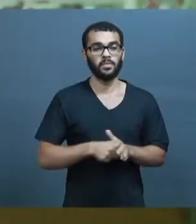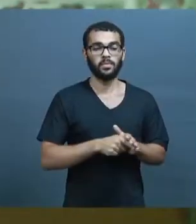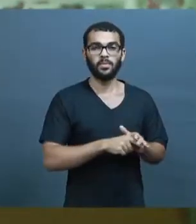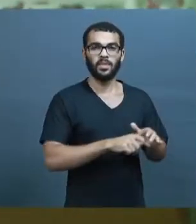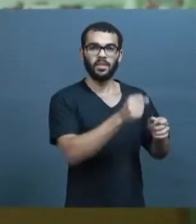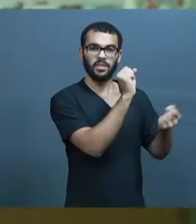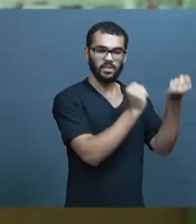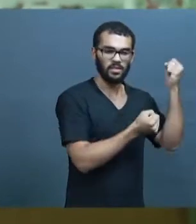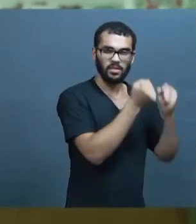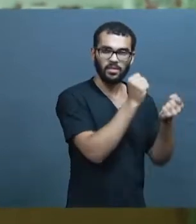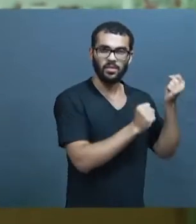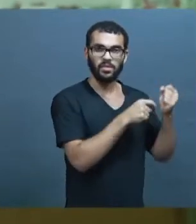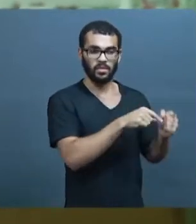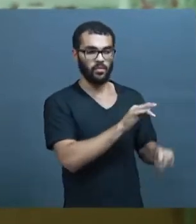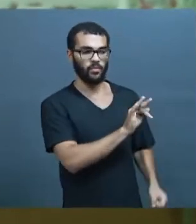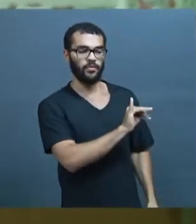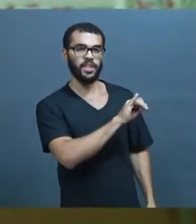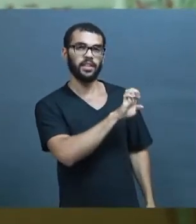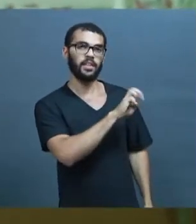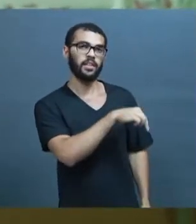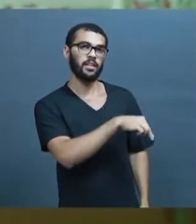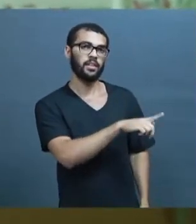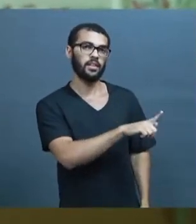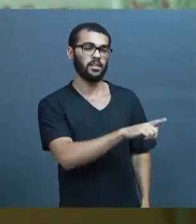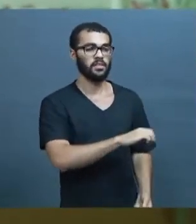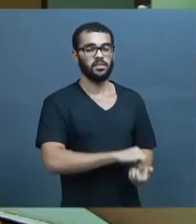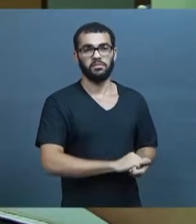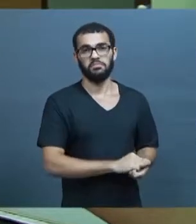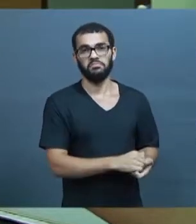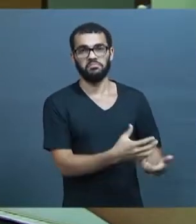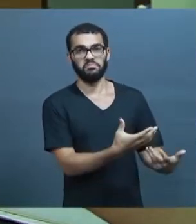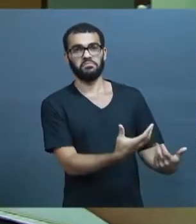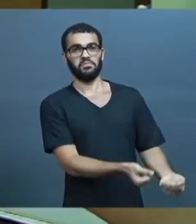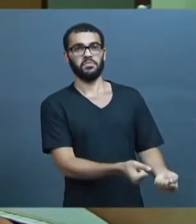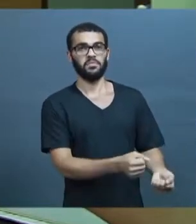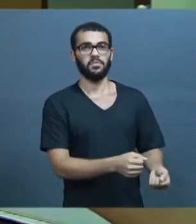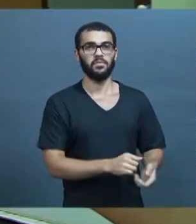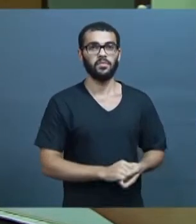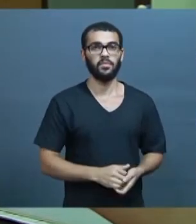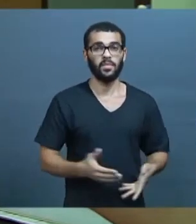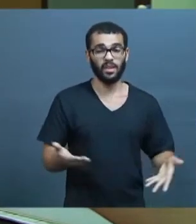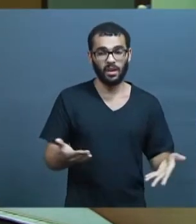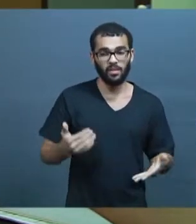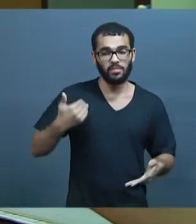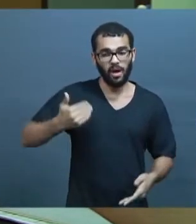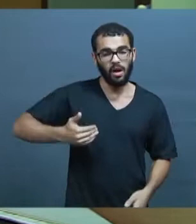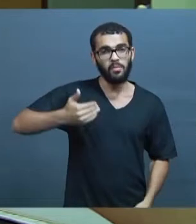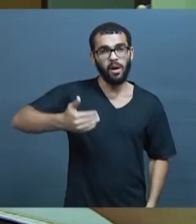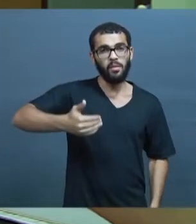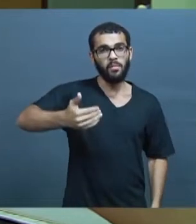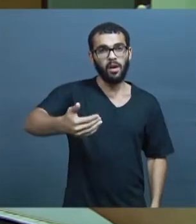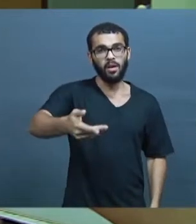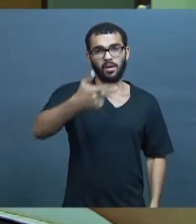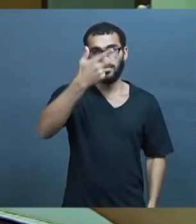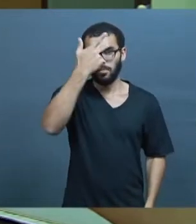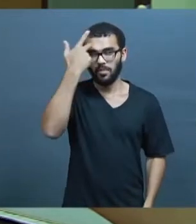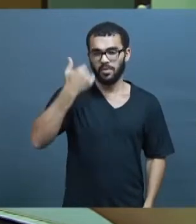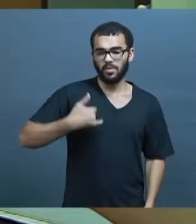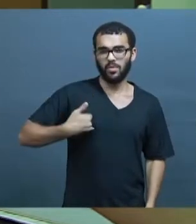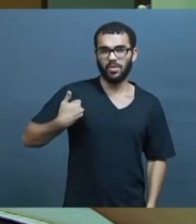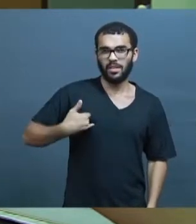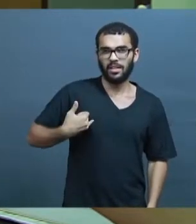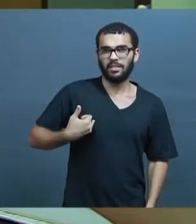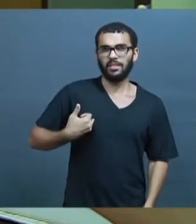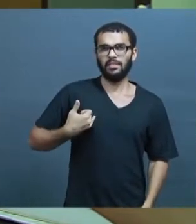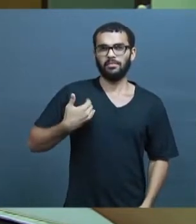Gerais, FIENG, defende o projeto apresentado pelo governo. O país está envelhecendo e a partir do momento que começa a envelhecer também, nós vamos ter menos